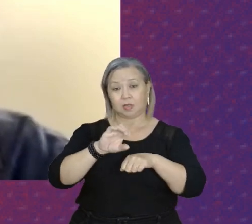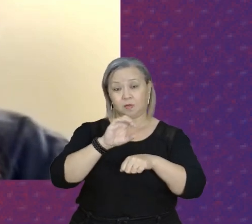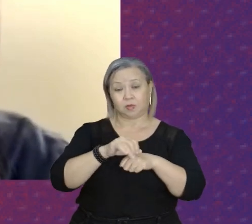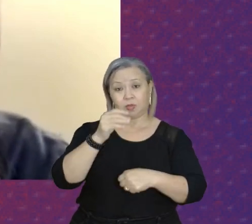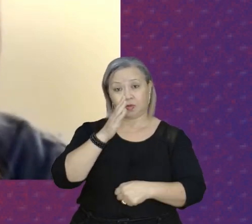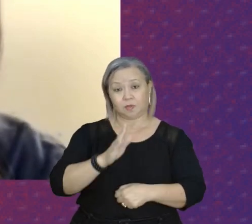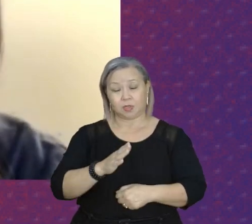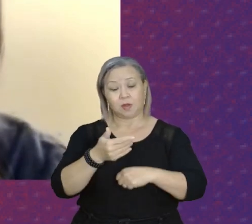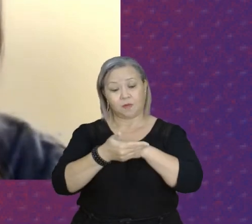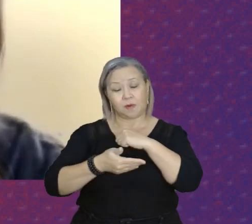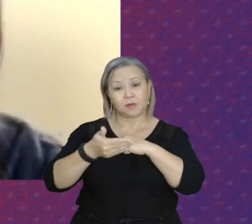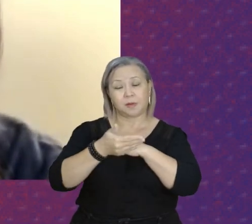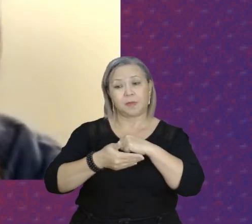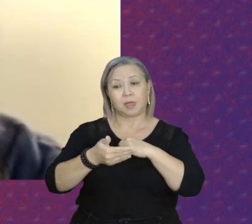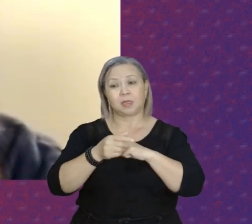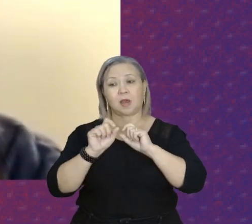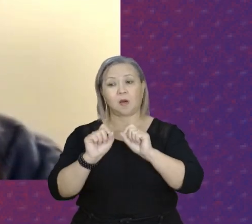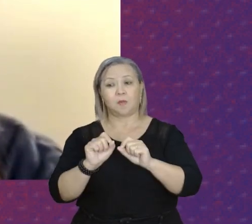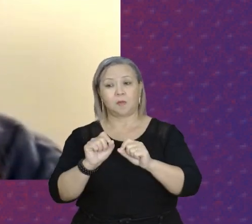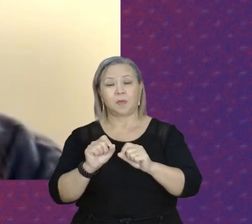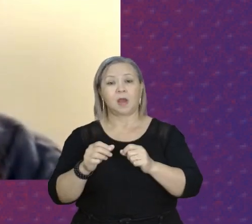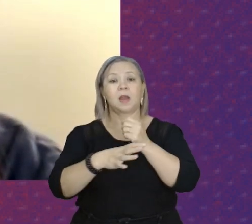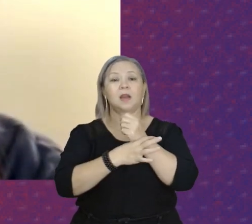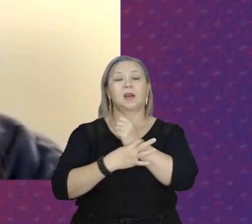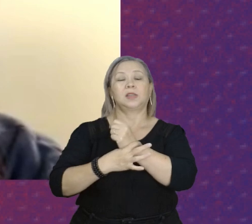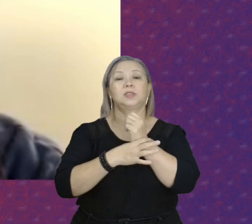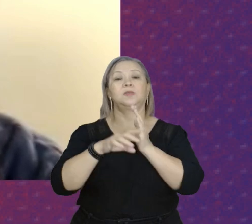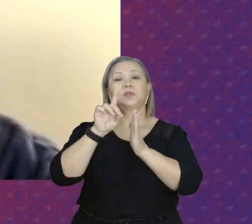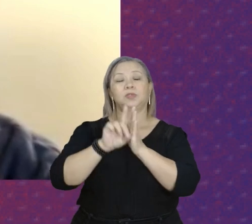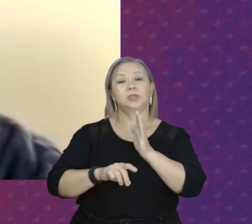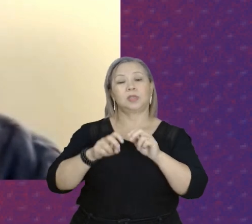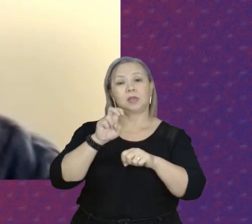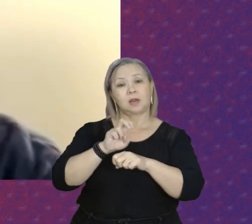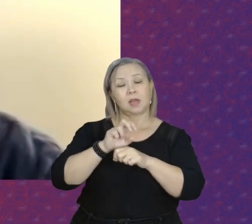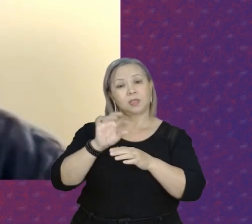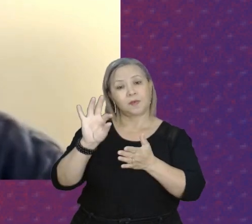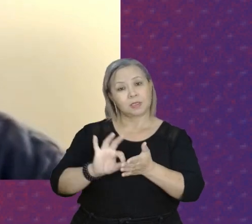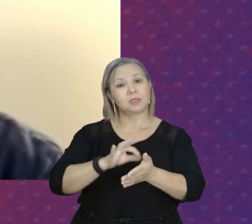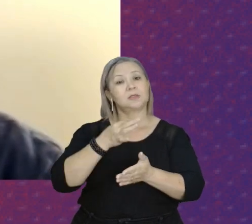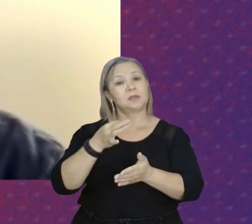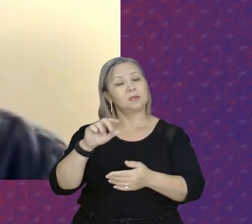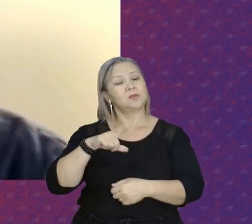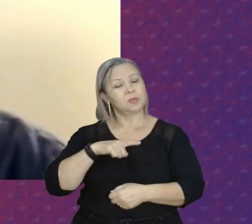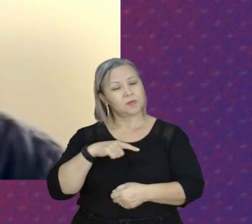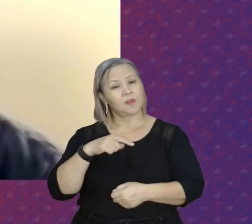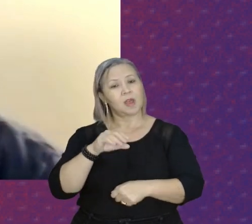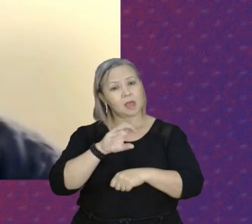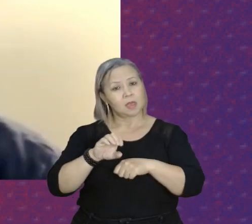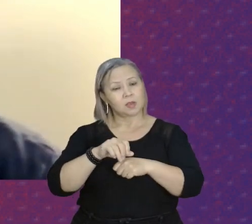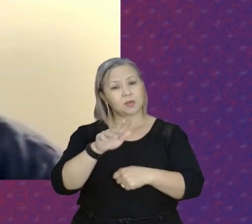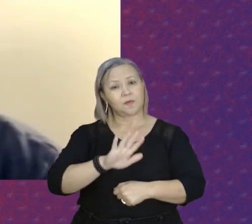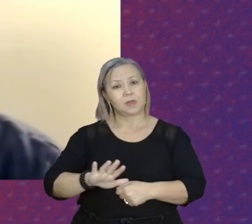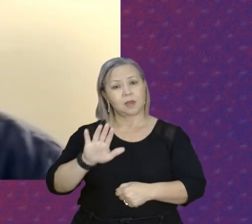foi fundamental para garantir que o direito à creche tivesse inscrito na Constituição Federal de